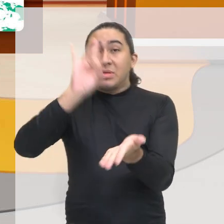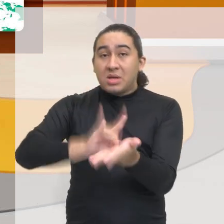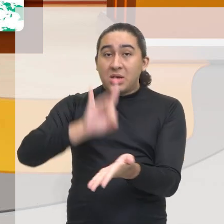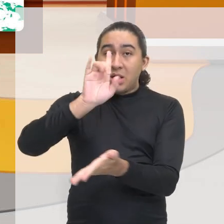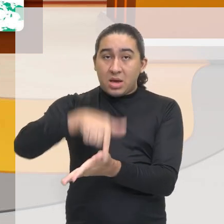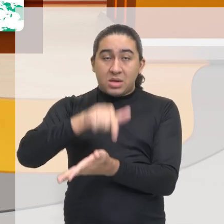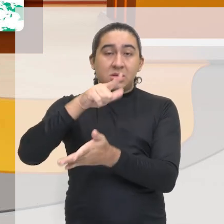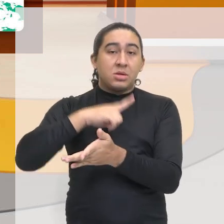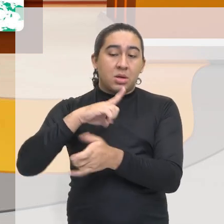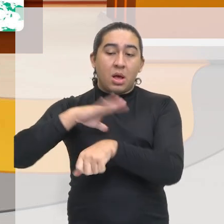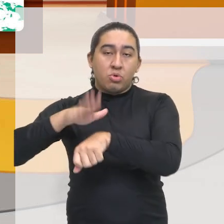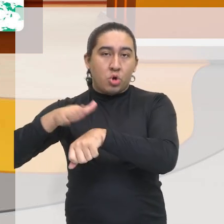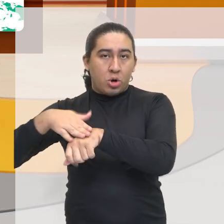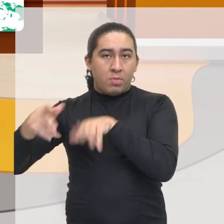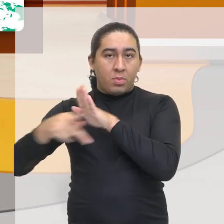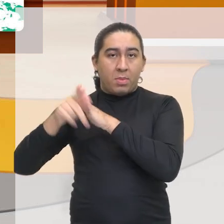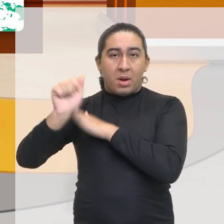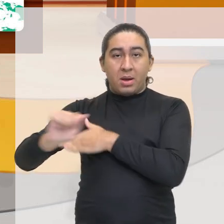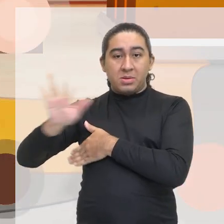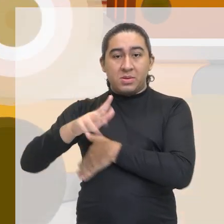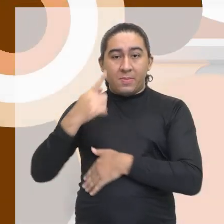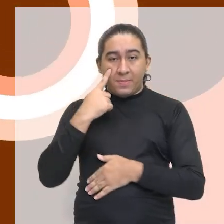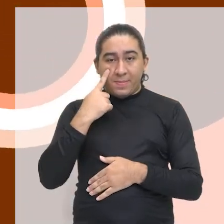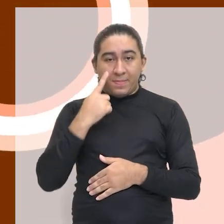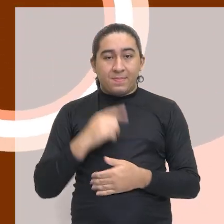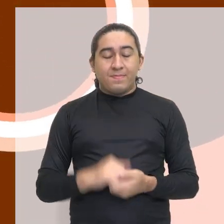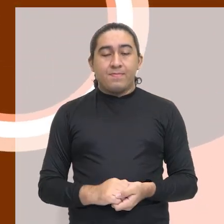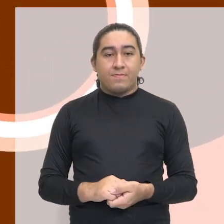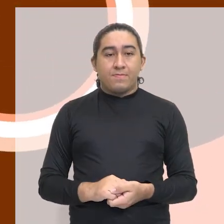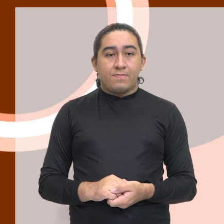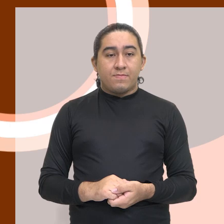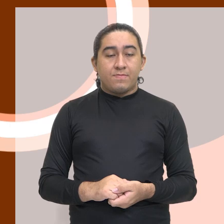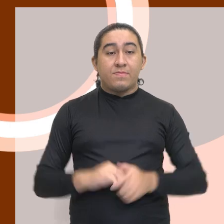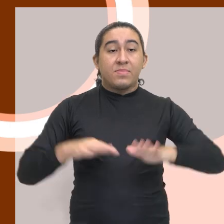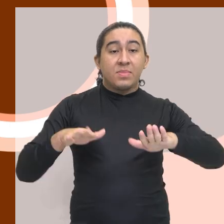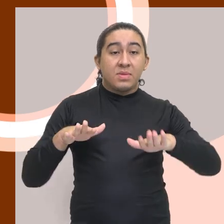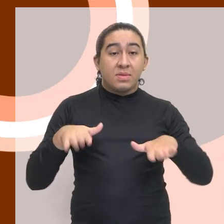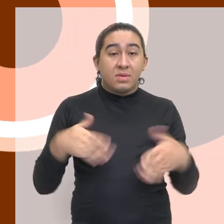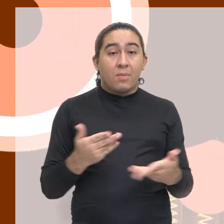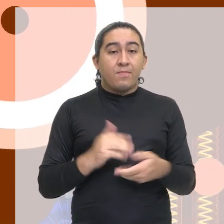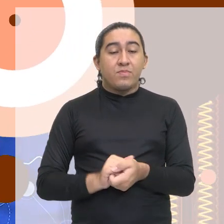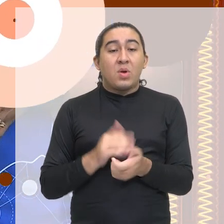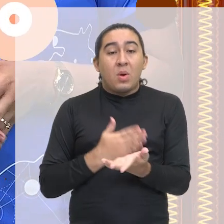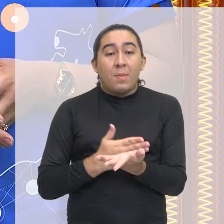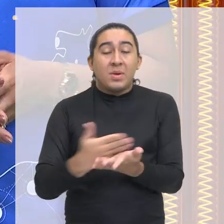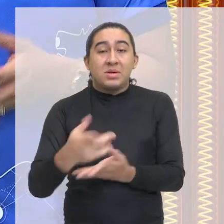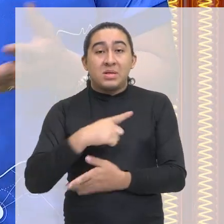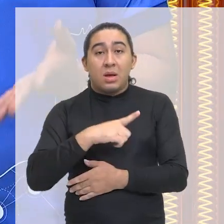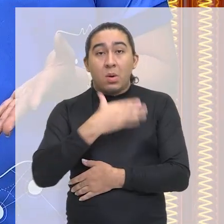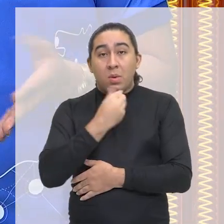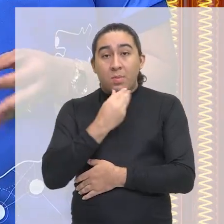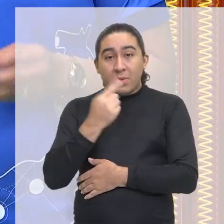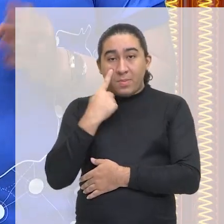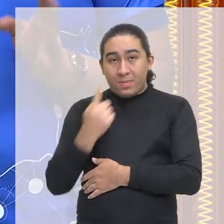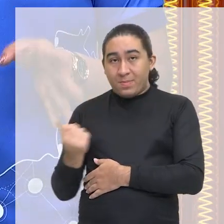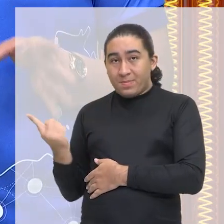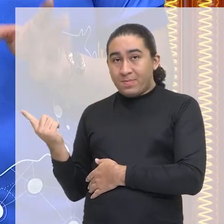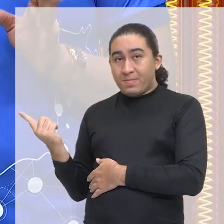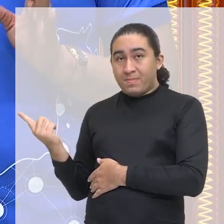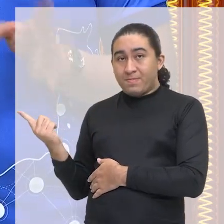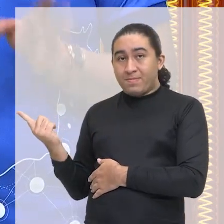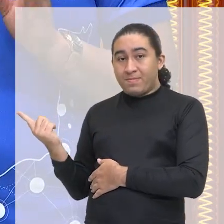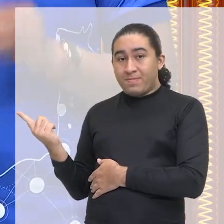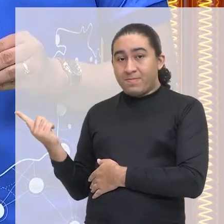questionamento da descolonização da Ásia. Vamos a eles. Então, começando, nós temos o Mohammad Gandhi, né?